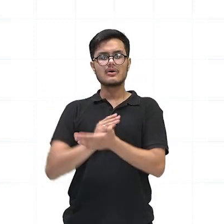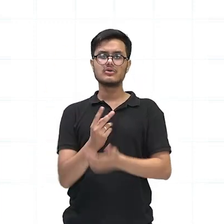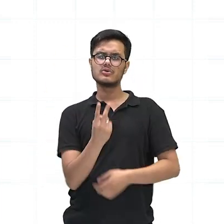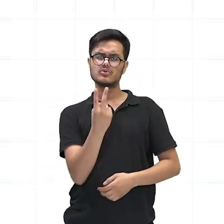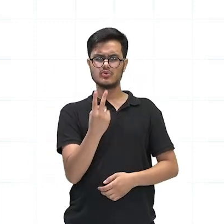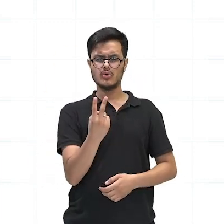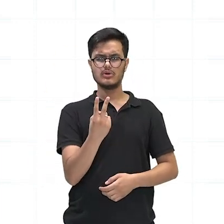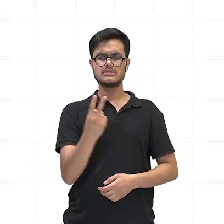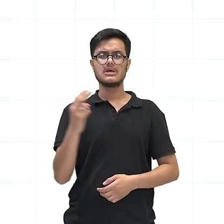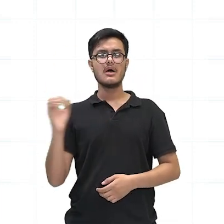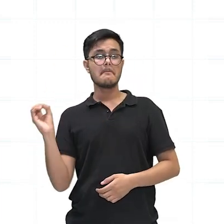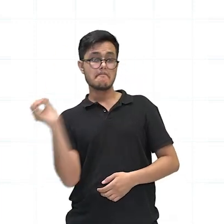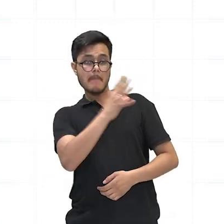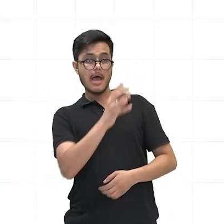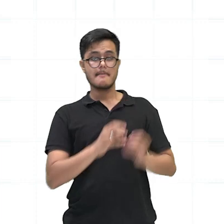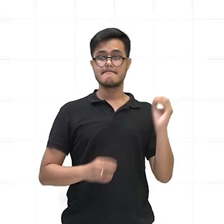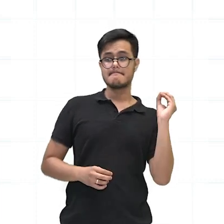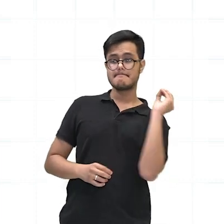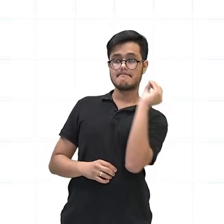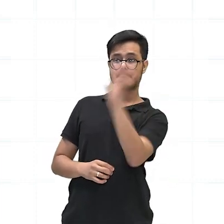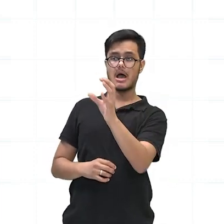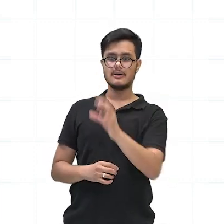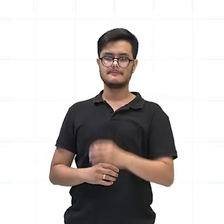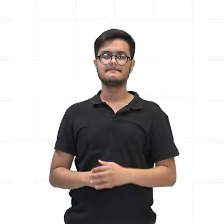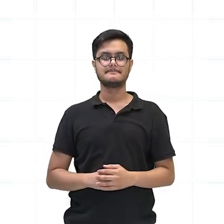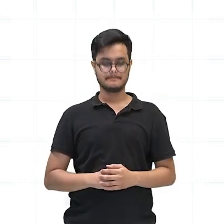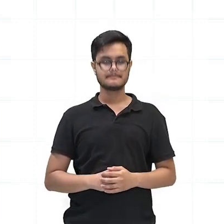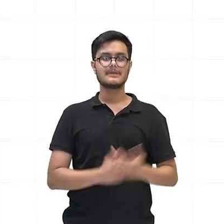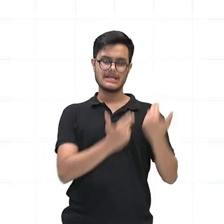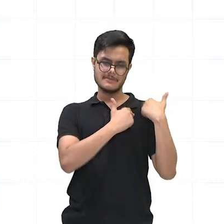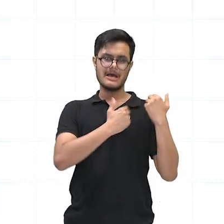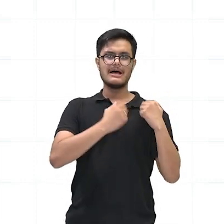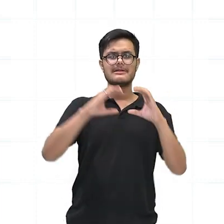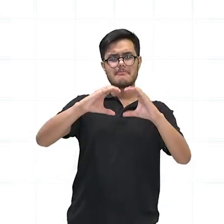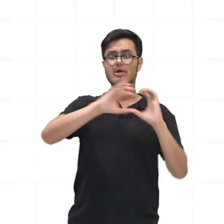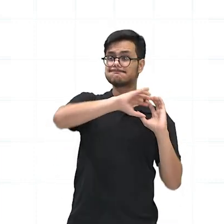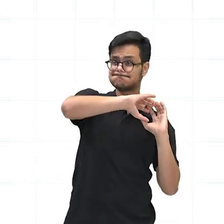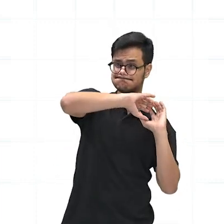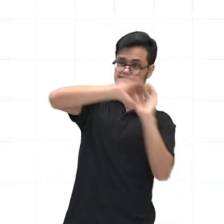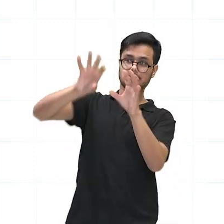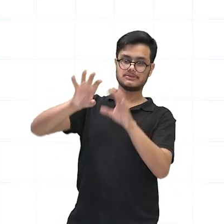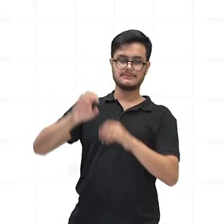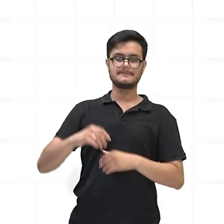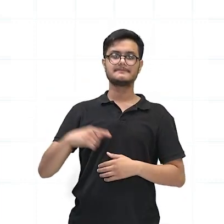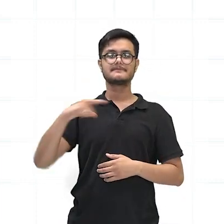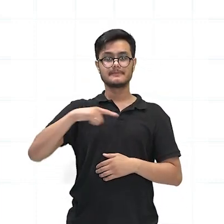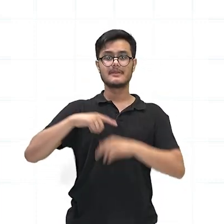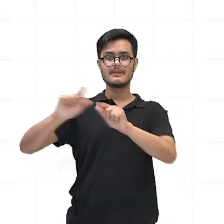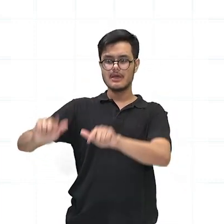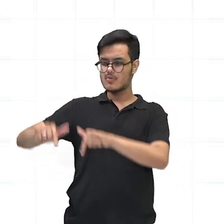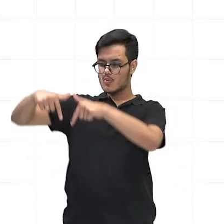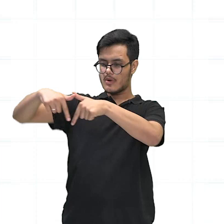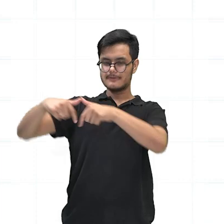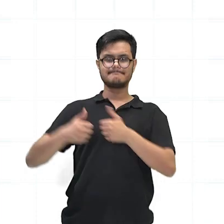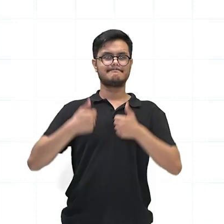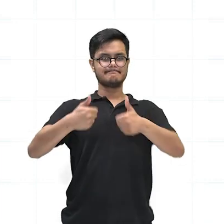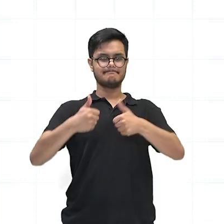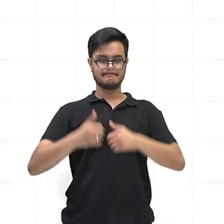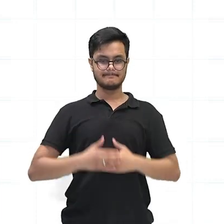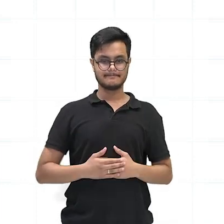temos um lançador, tá certo? Que o intuito dele é lançar a bola e acertar o wicket, tá bom?